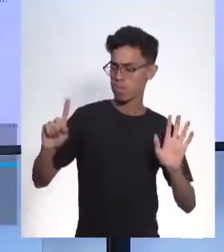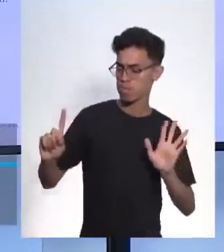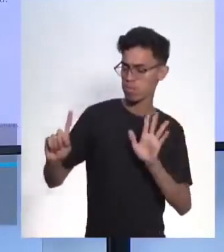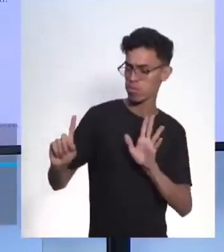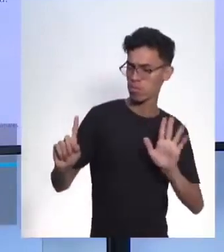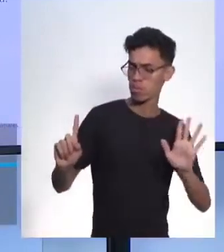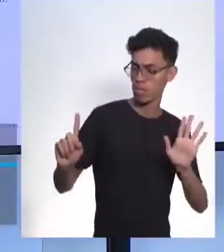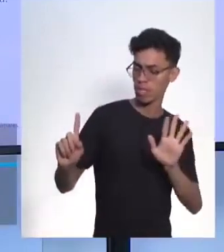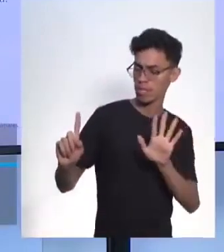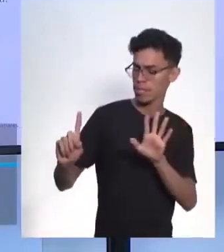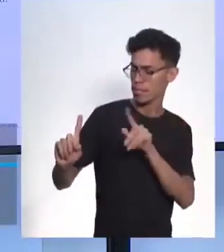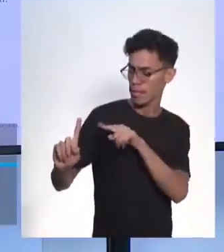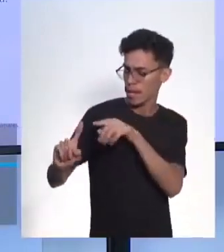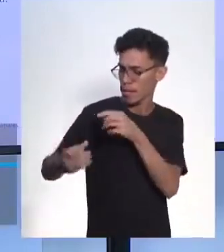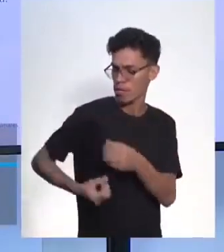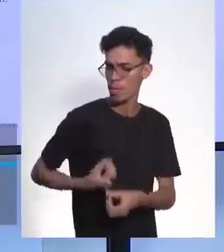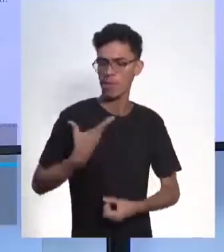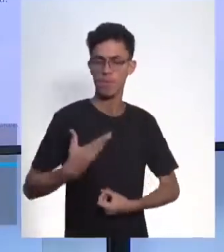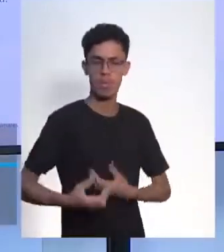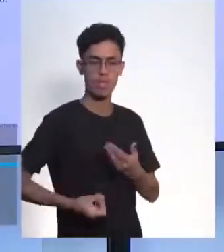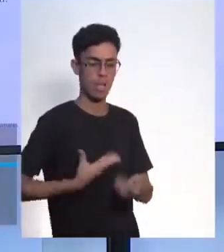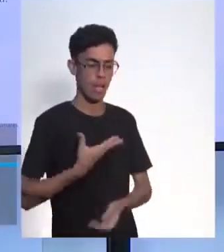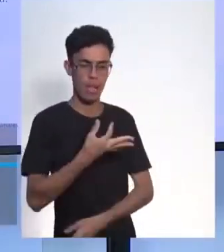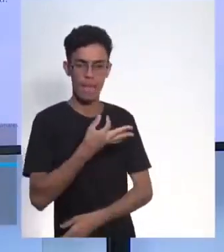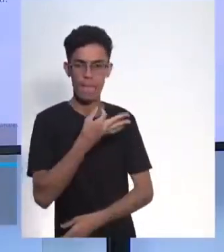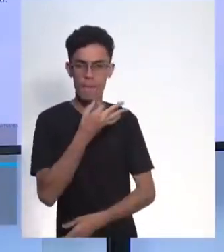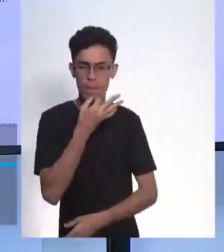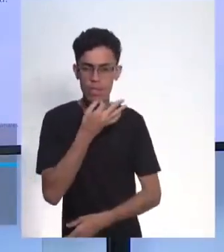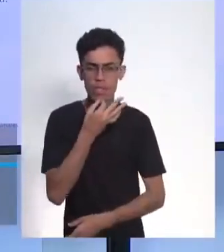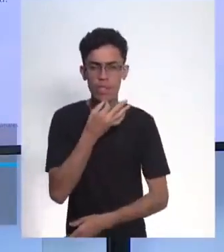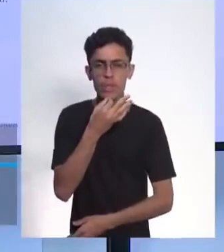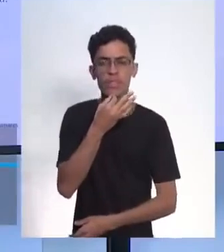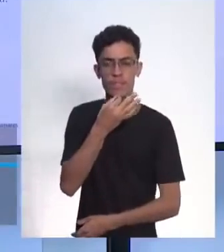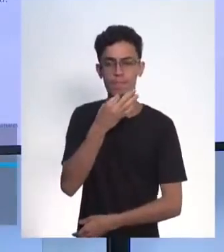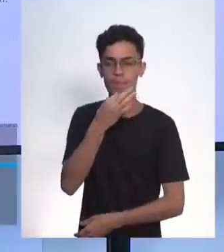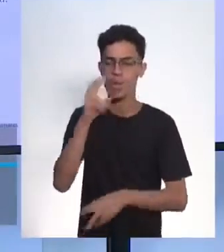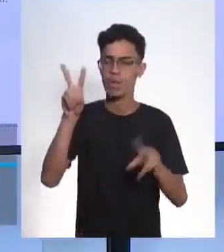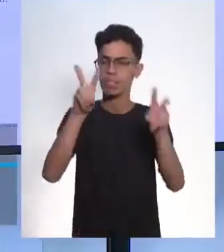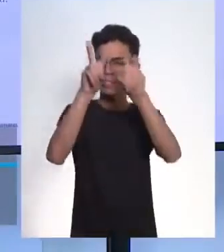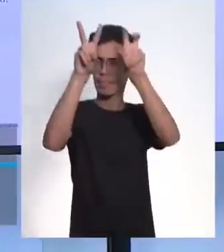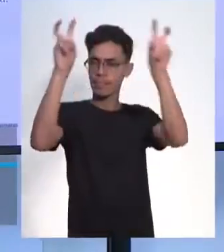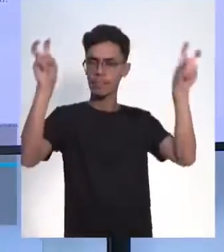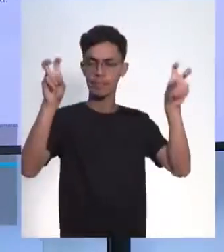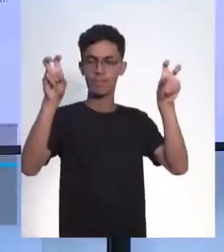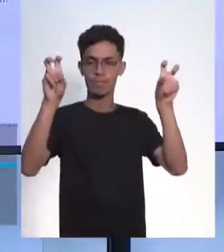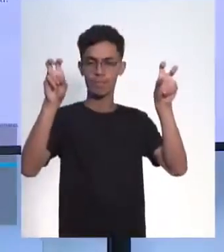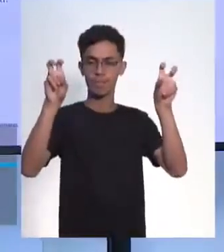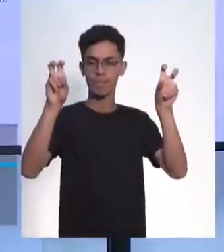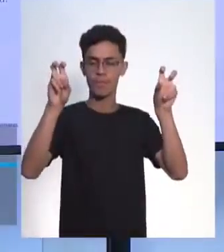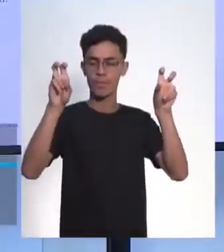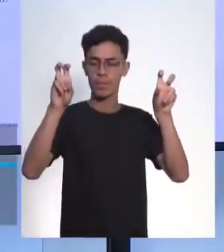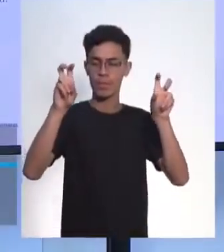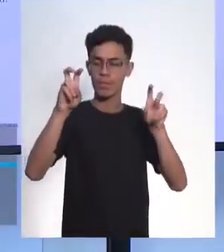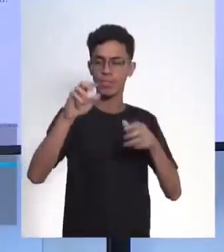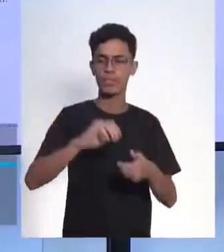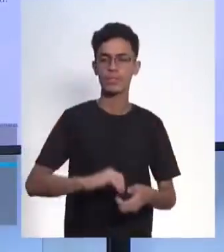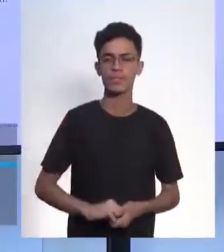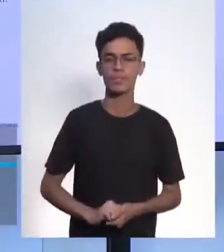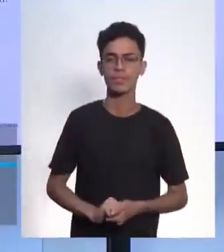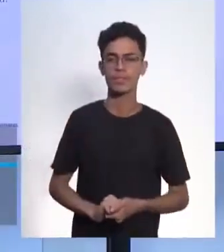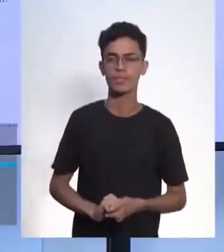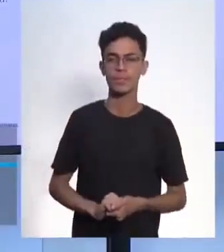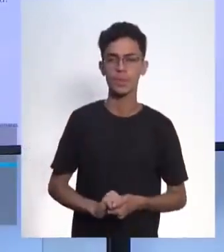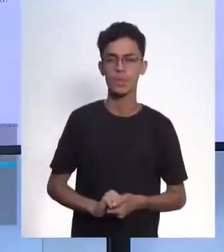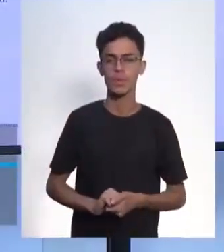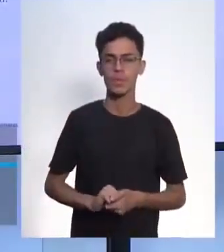vocês expressarem a opinião de vocês acerca desse assunto, e inclusive também será